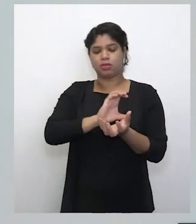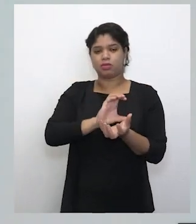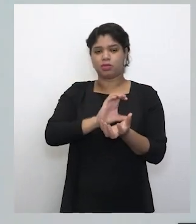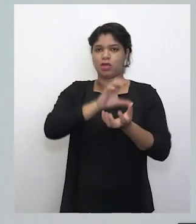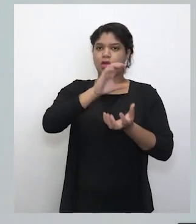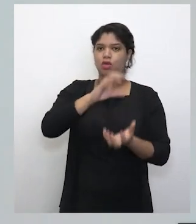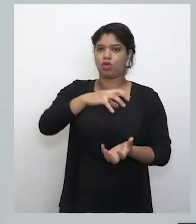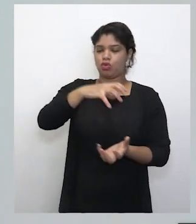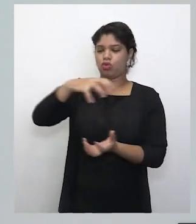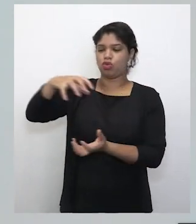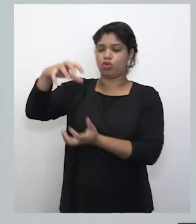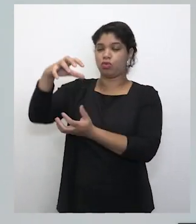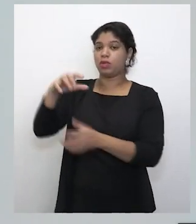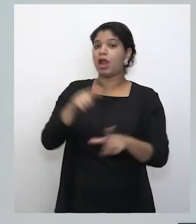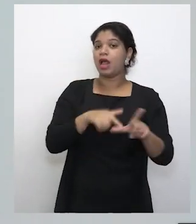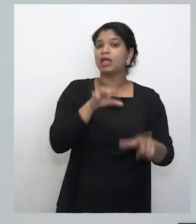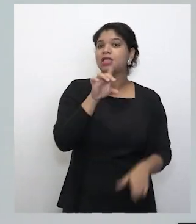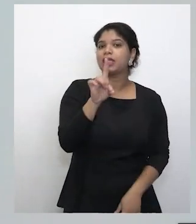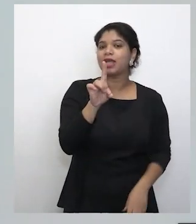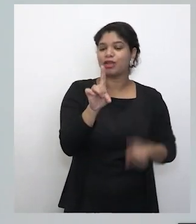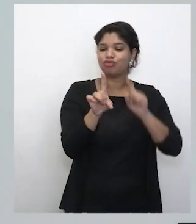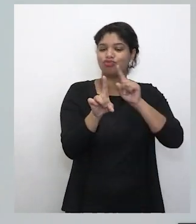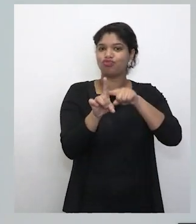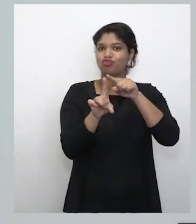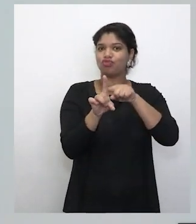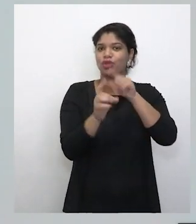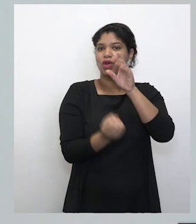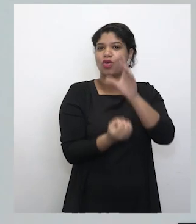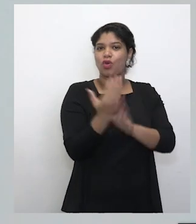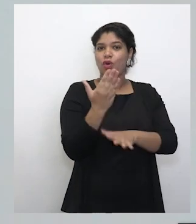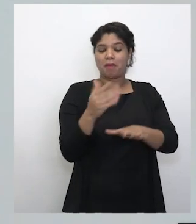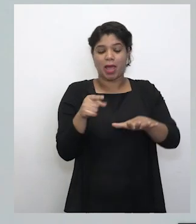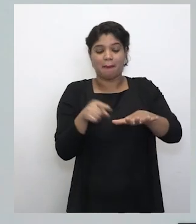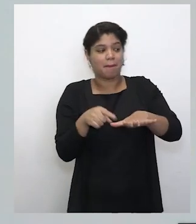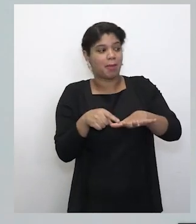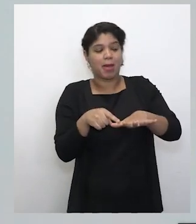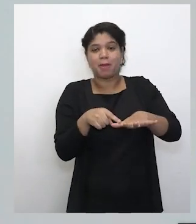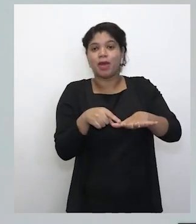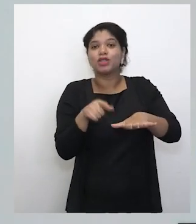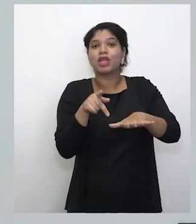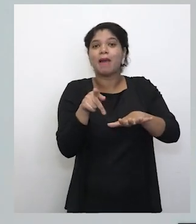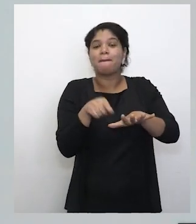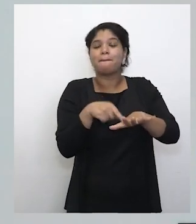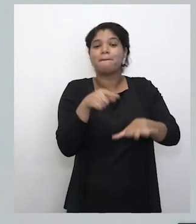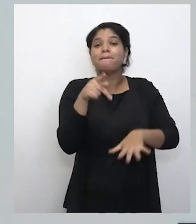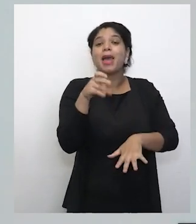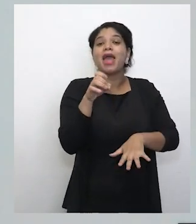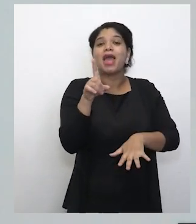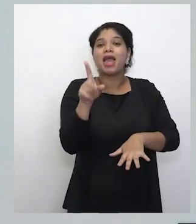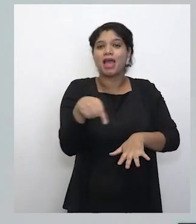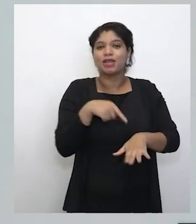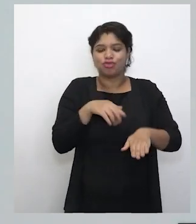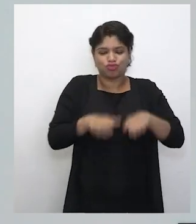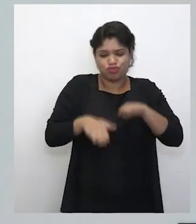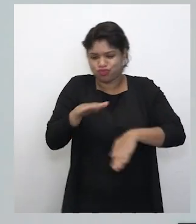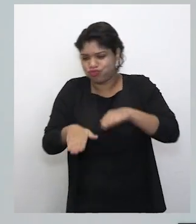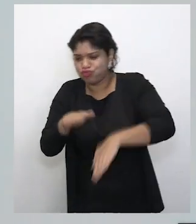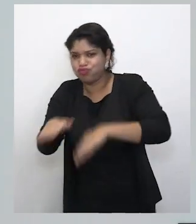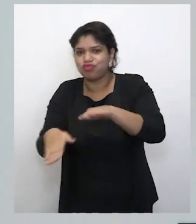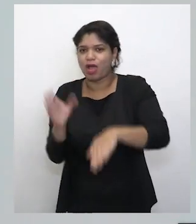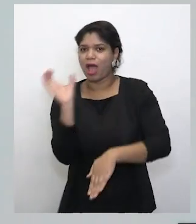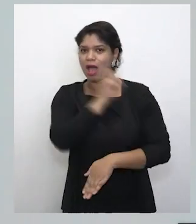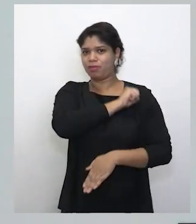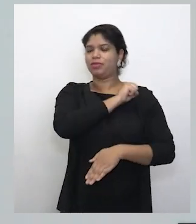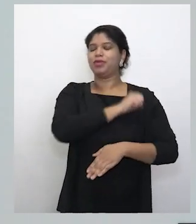D virou um dedo e pegou carona no pé, que por correr tão rápido terminou fedendo a chulé. A letra